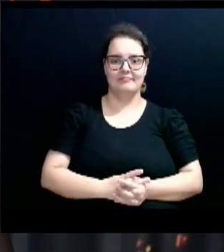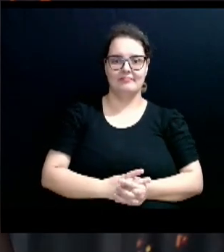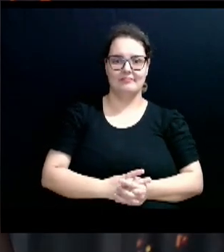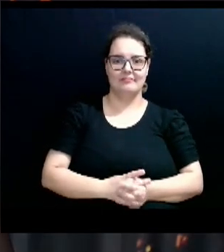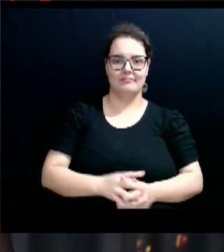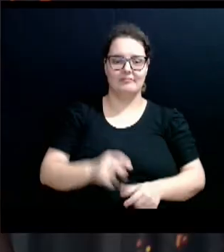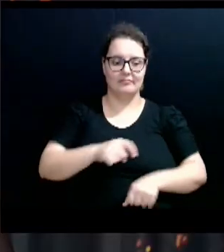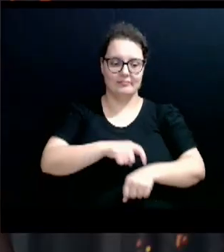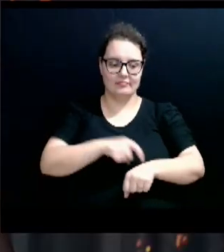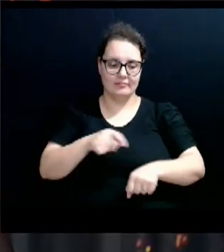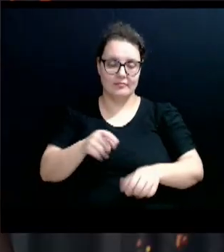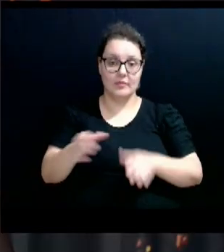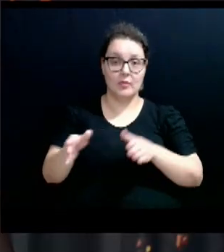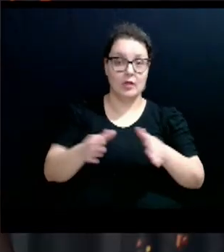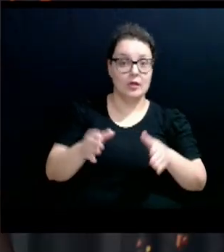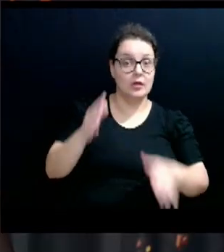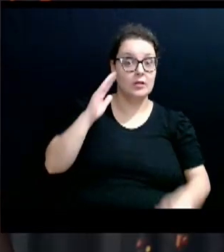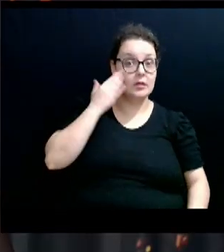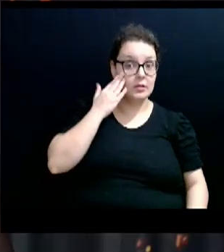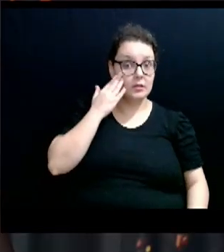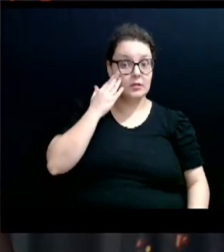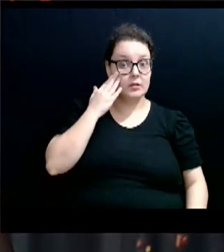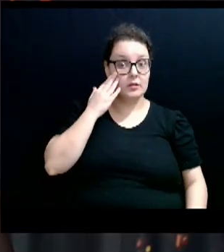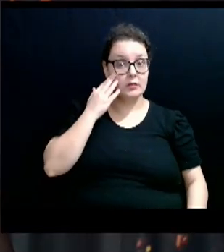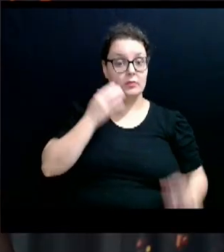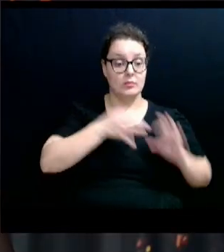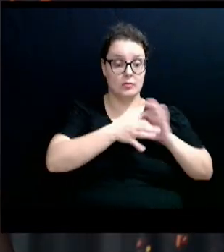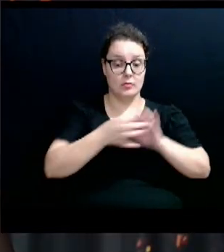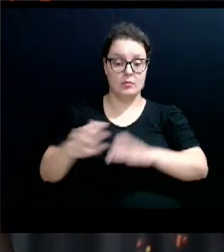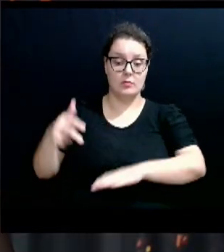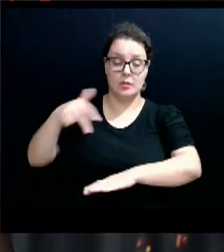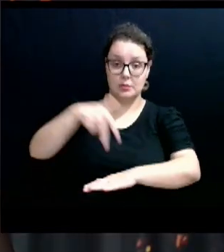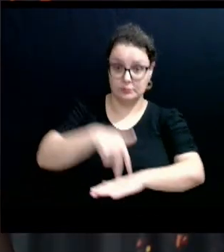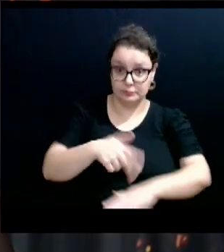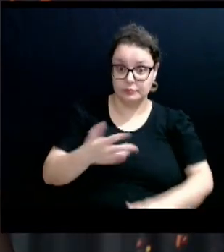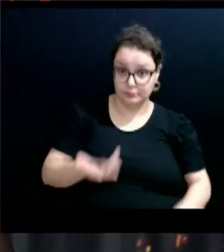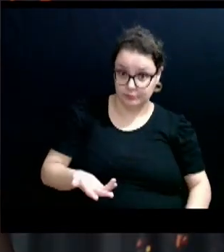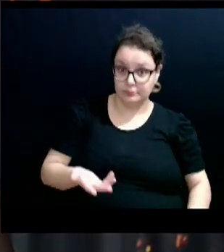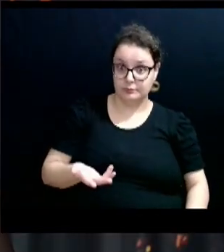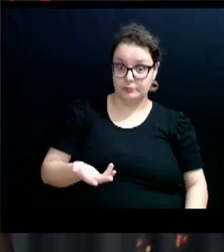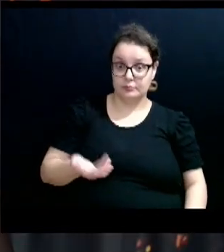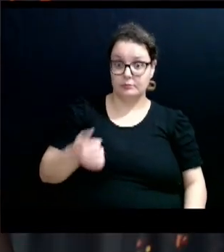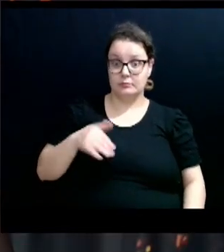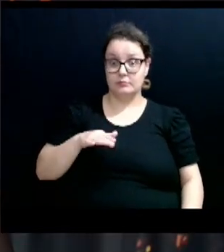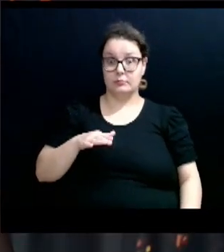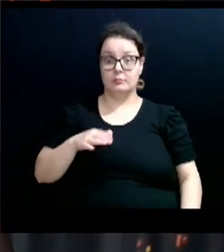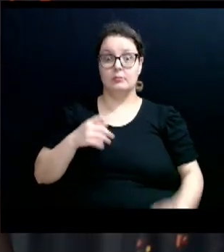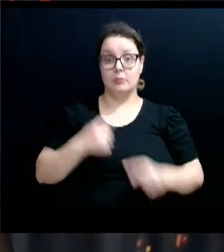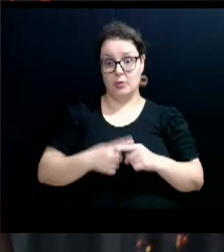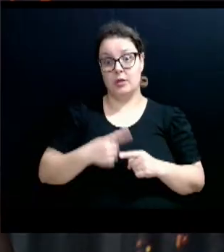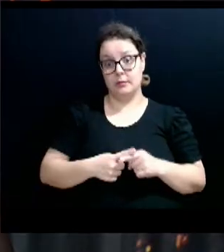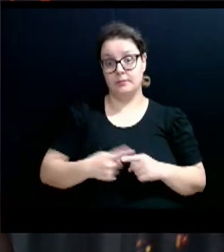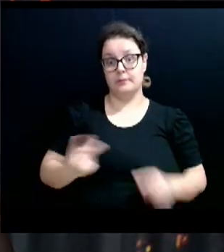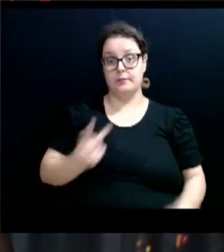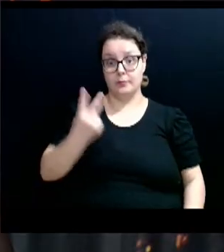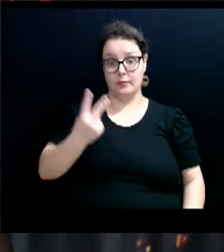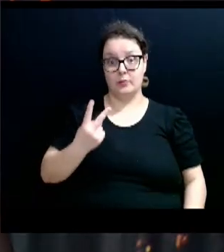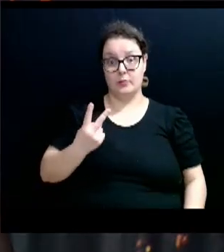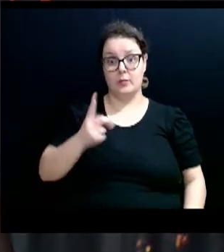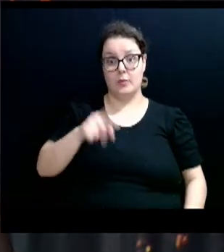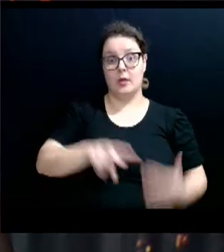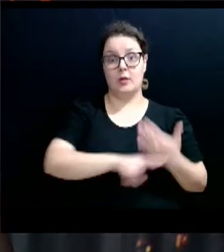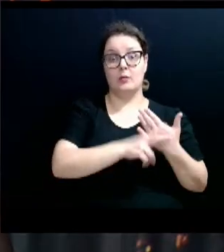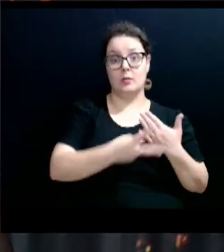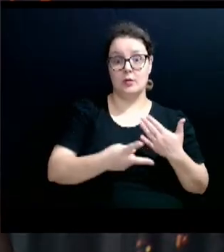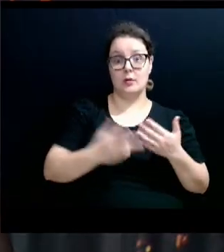o contexto de onde a gente está inserido. Então, mais do que... Porque a valorização, ela pode ser uma consequência, né? Mas a pesquisa,